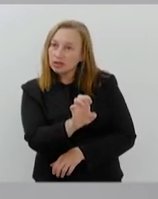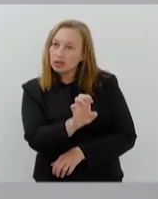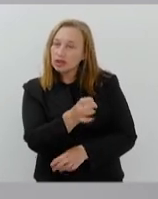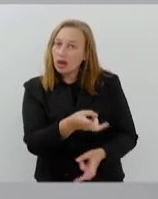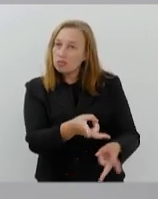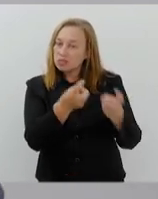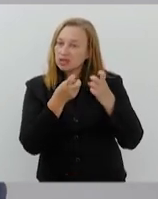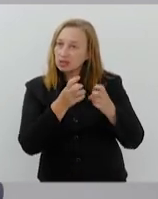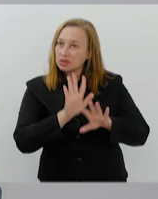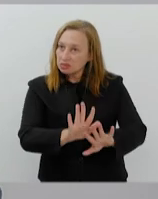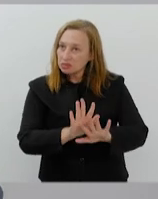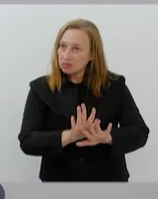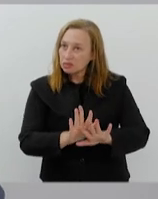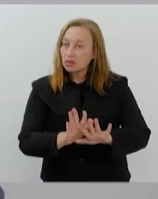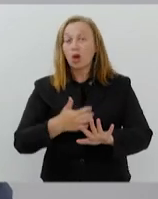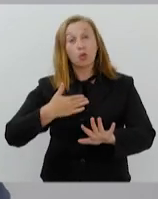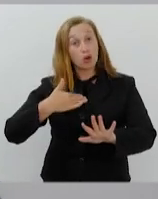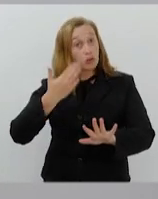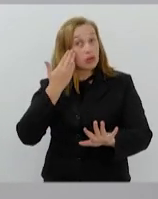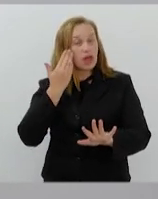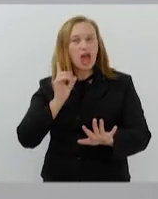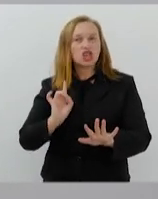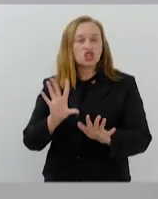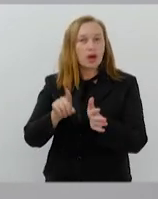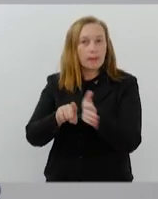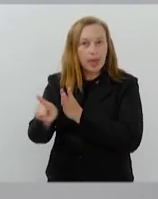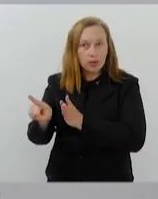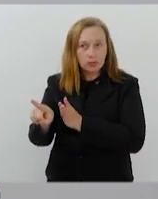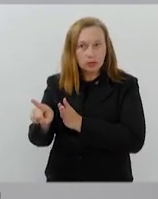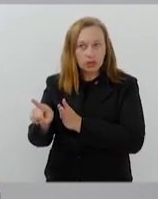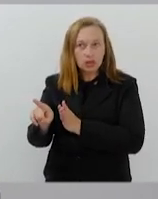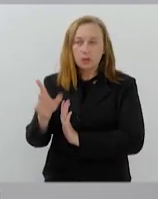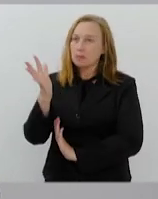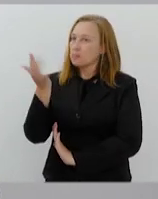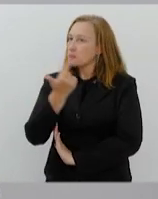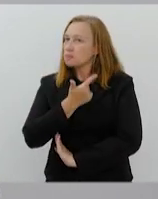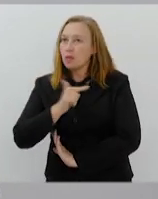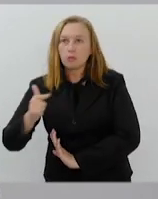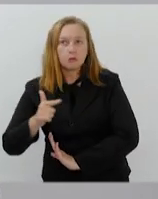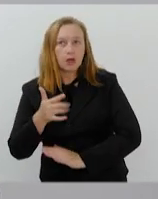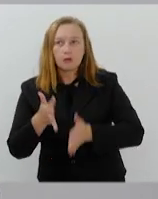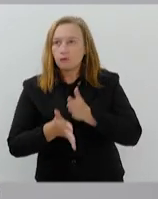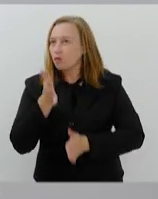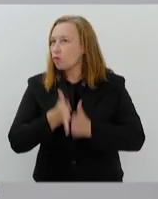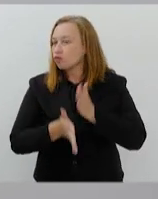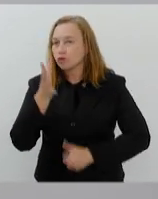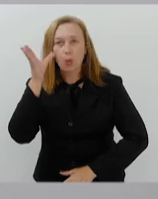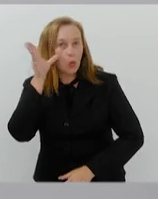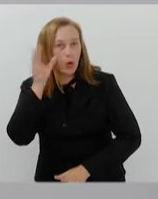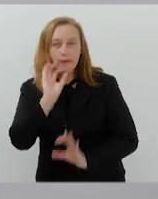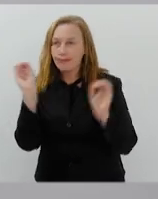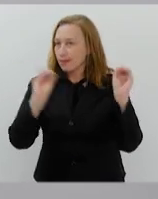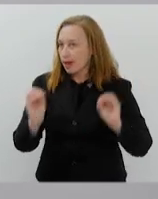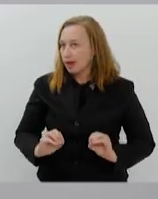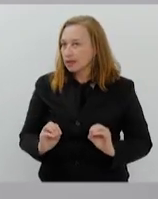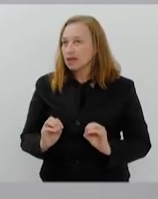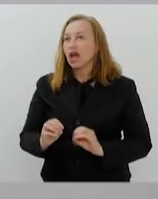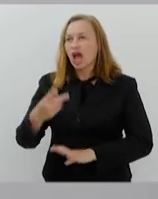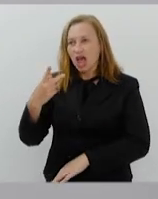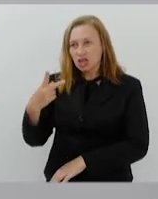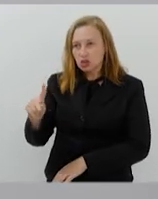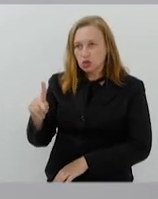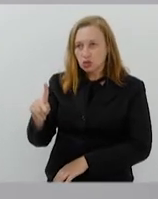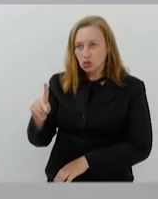Cantar É isso que me cabe é a pergunta é só essa não não teve nenhum tipo de conflito de interesse a senhora então a a sua filhada a